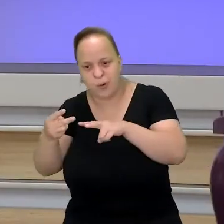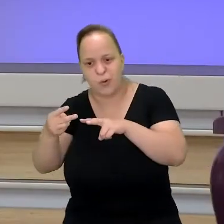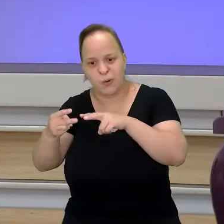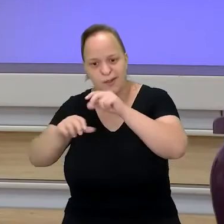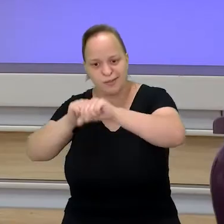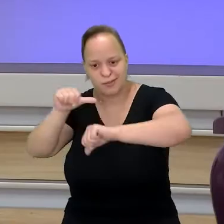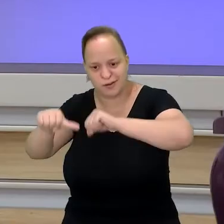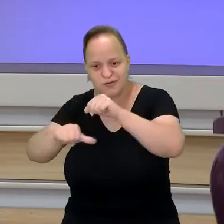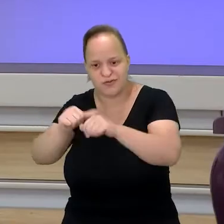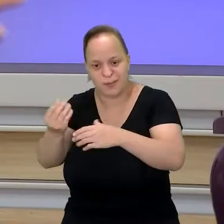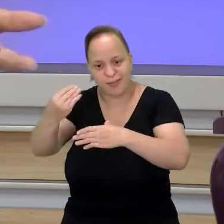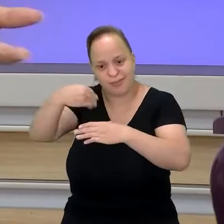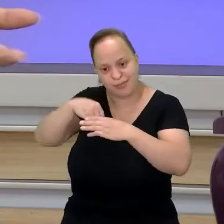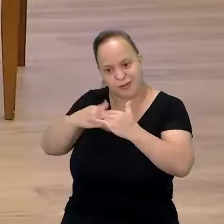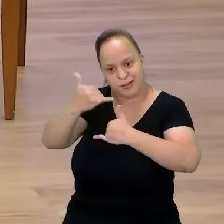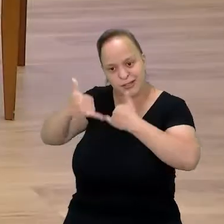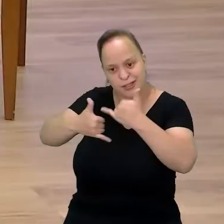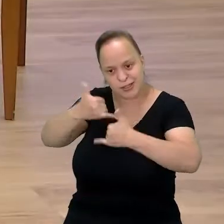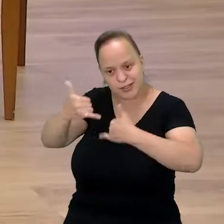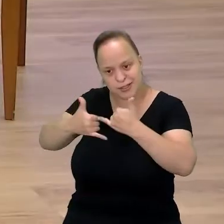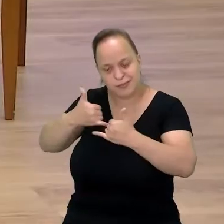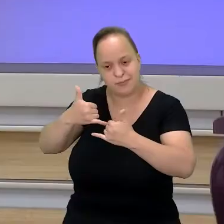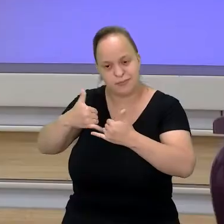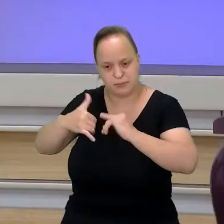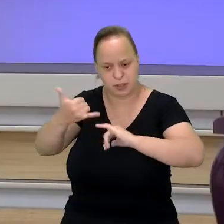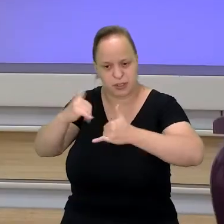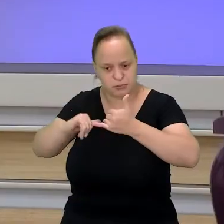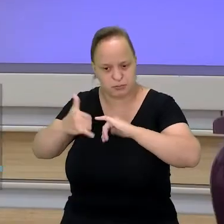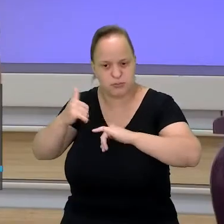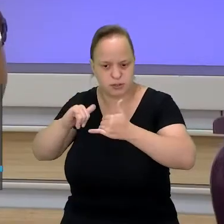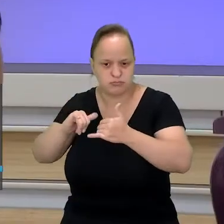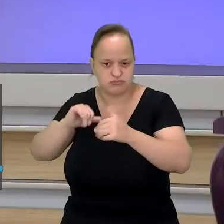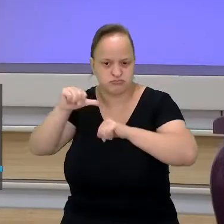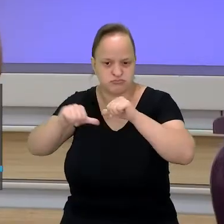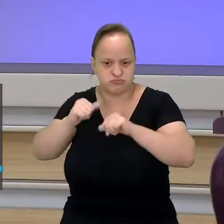dentro desse processo também, né? Sim. Então, como